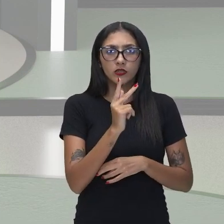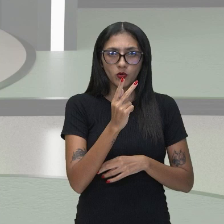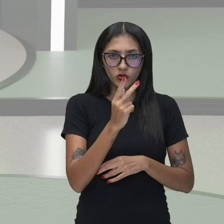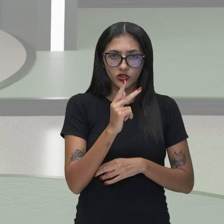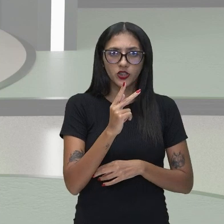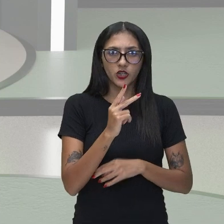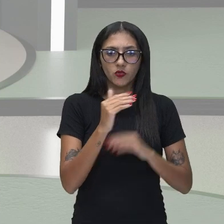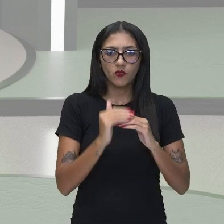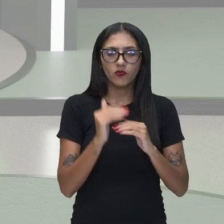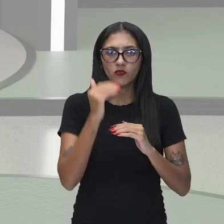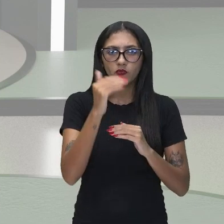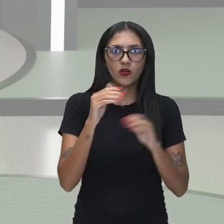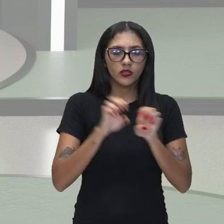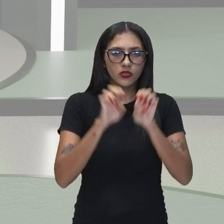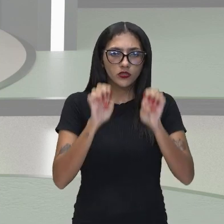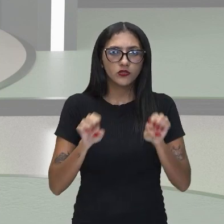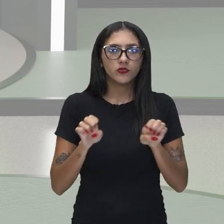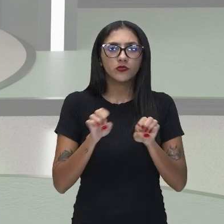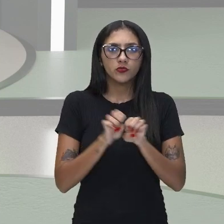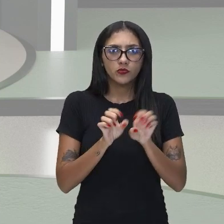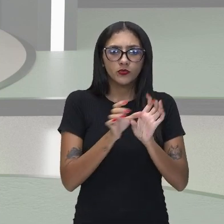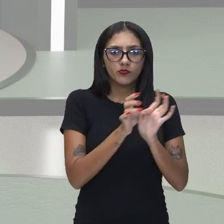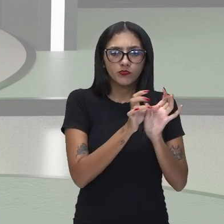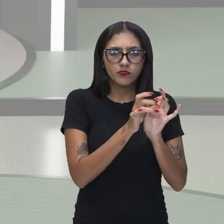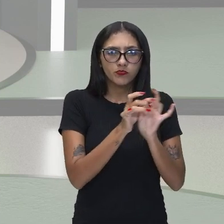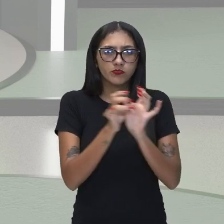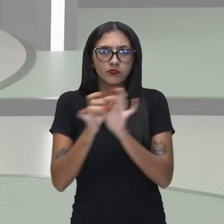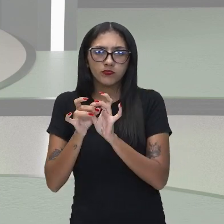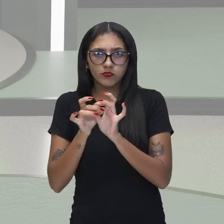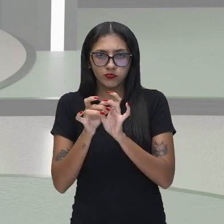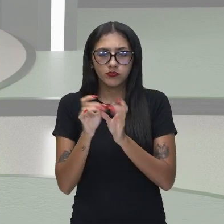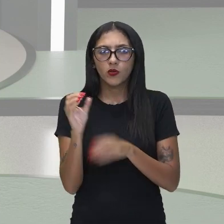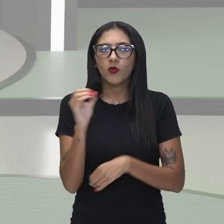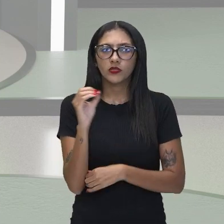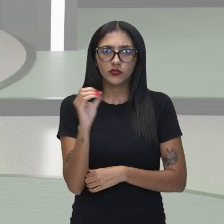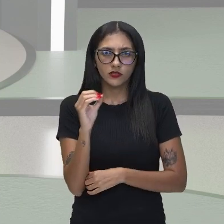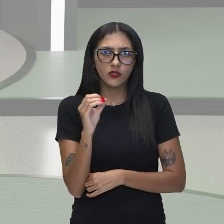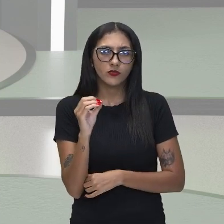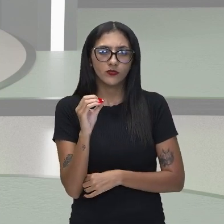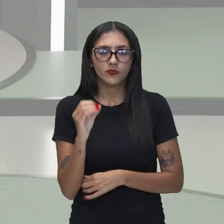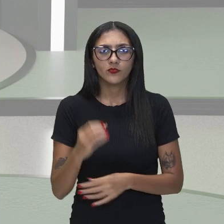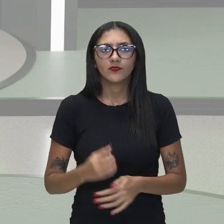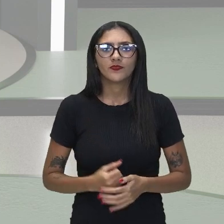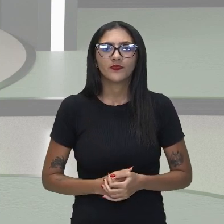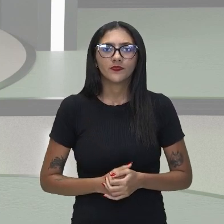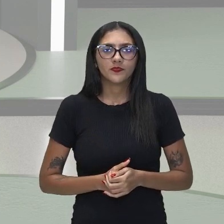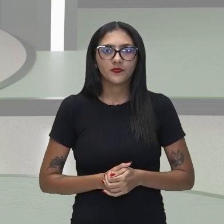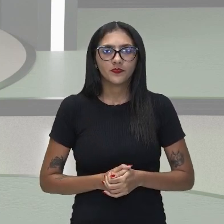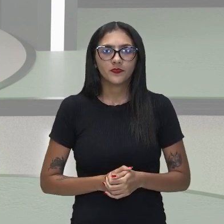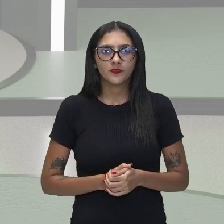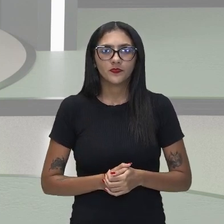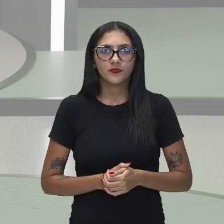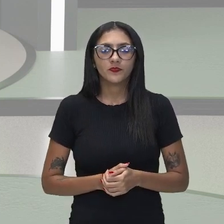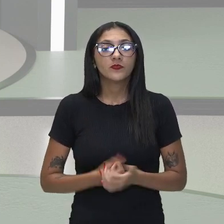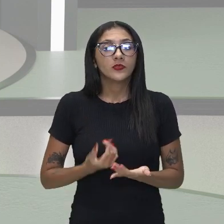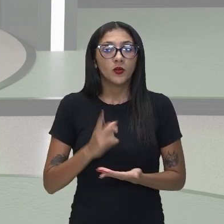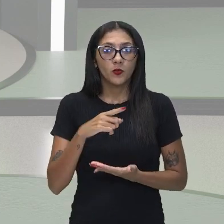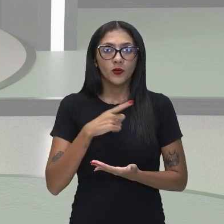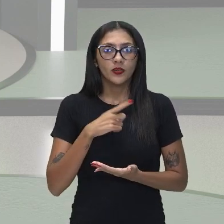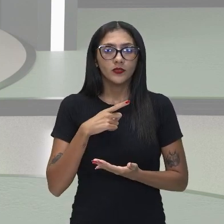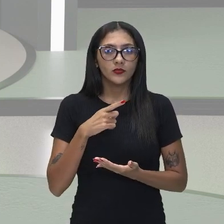cadeia do oxigênio, vai ser ligado um radical alquila diretamente ao oxigênio. Então, essas são as